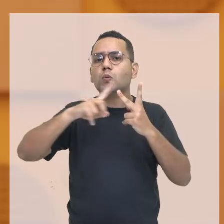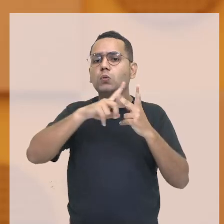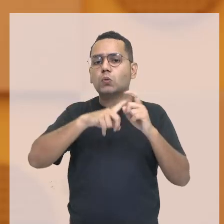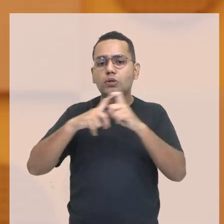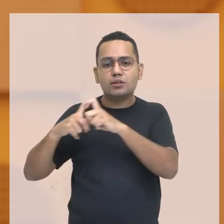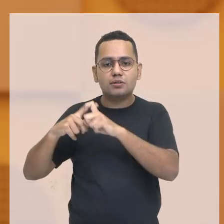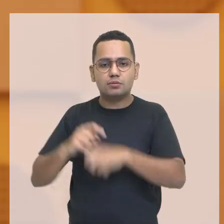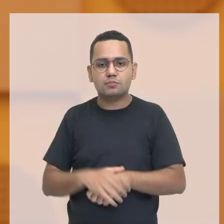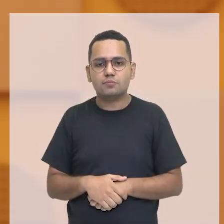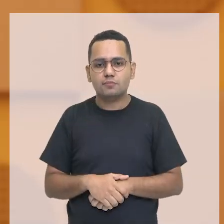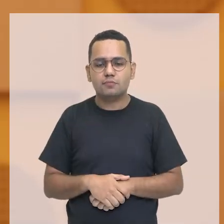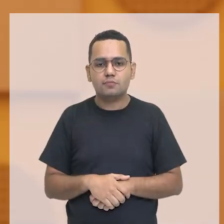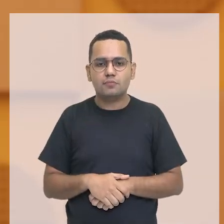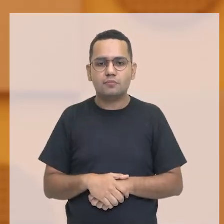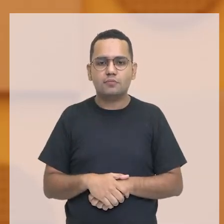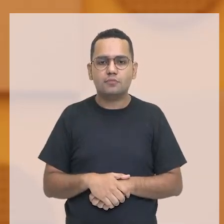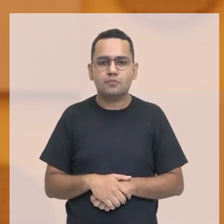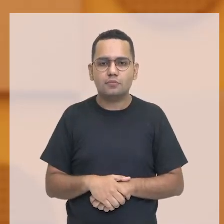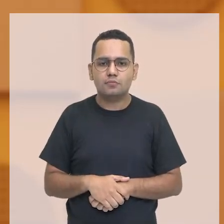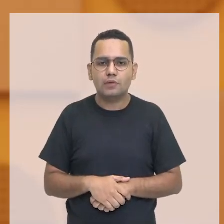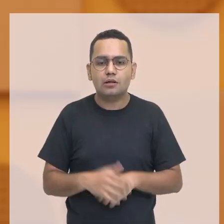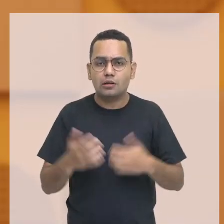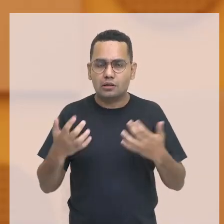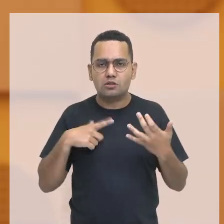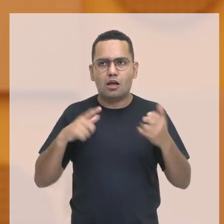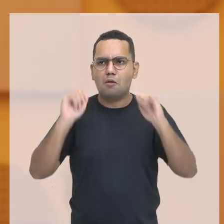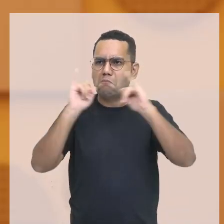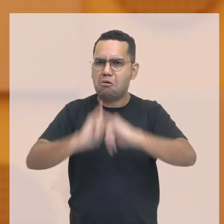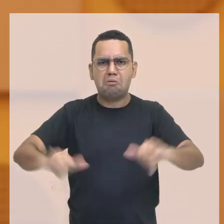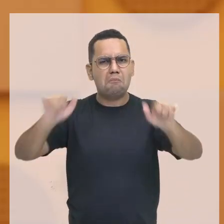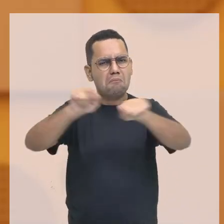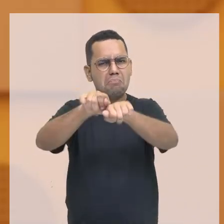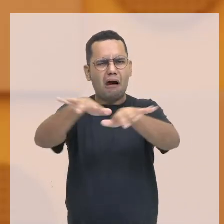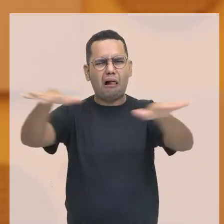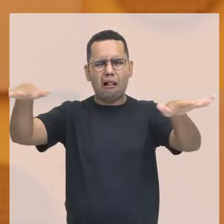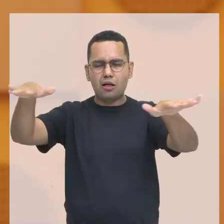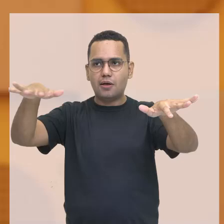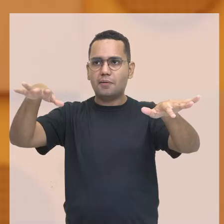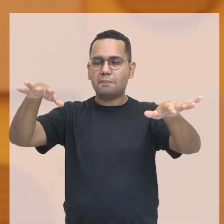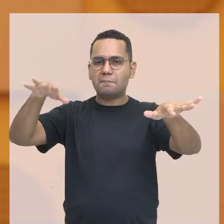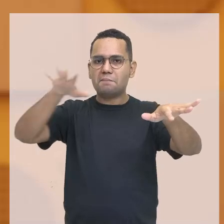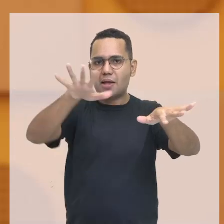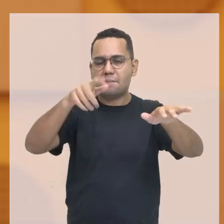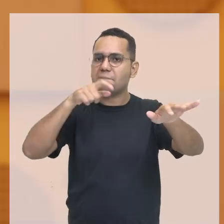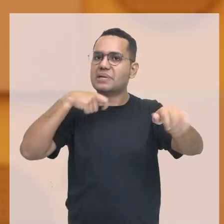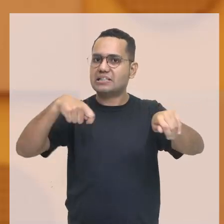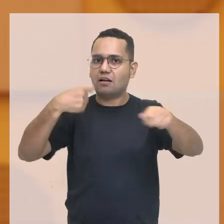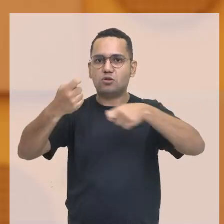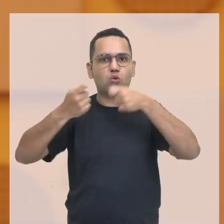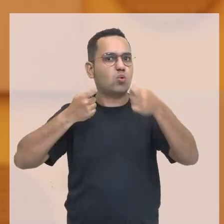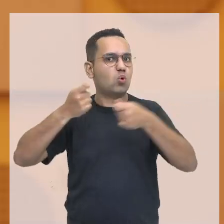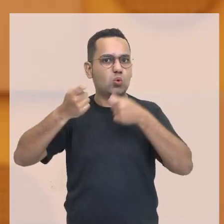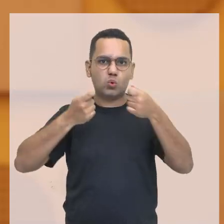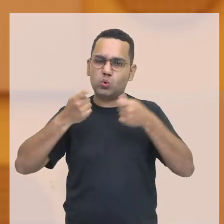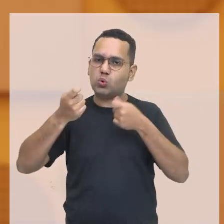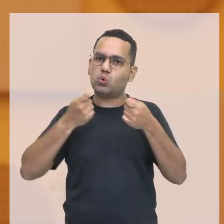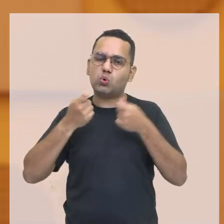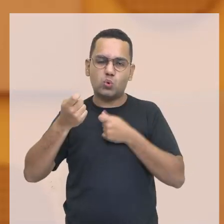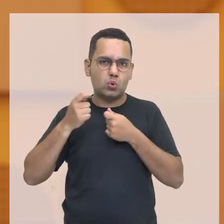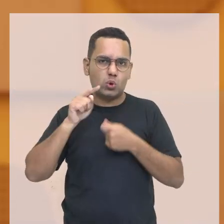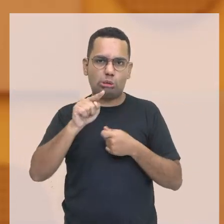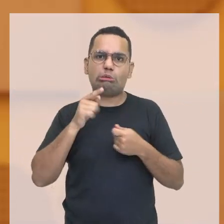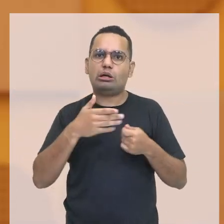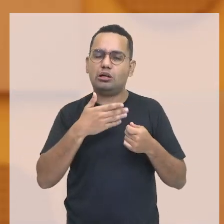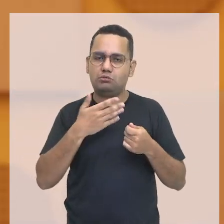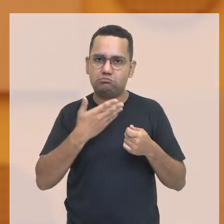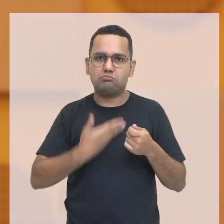sendo exacerbado e que deveria ter um controle sobre esse poder. E quando eles se mostraram como opositores ao